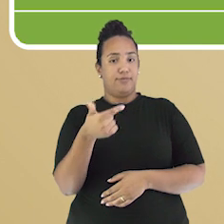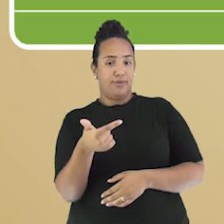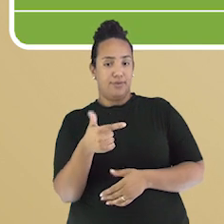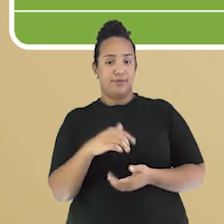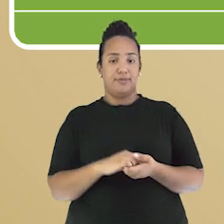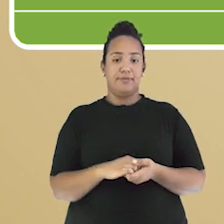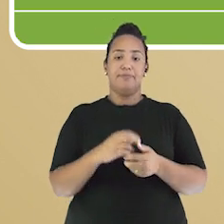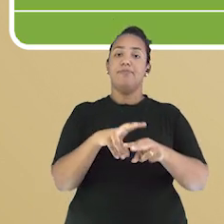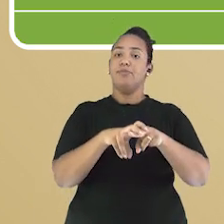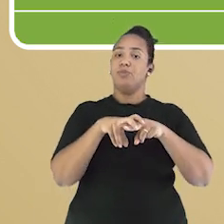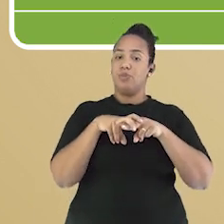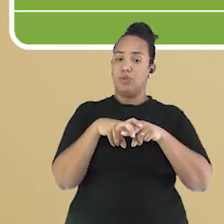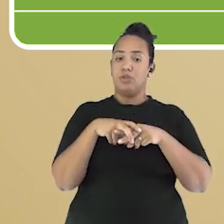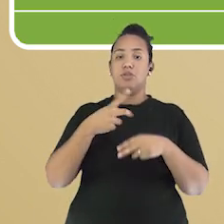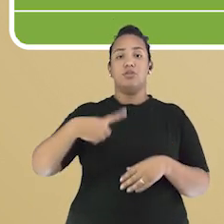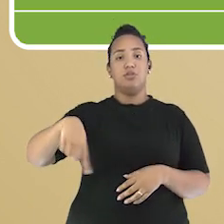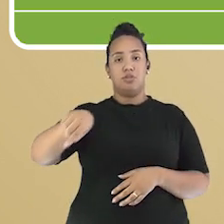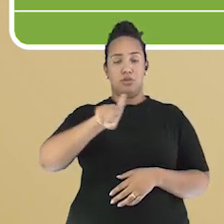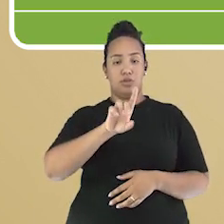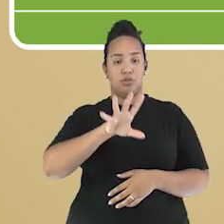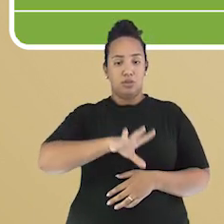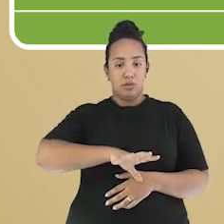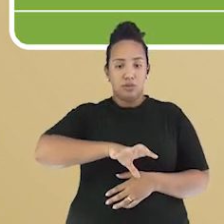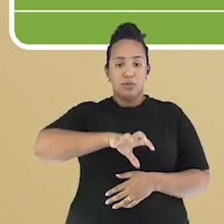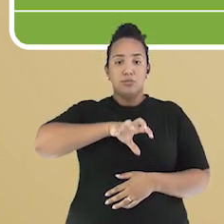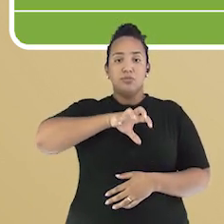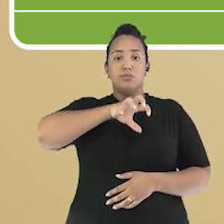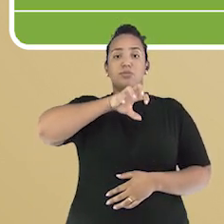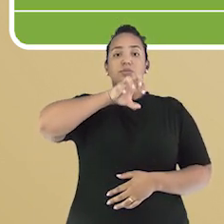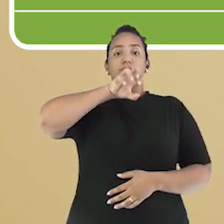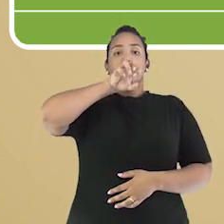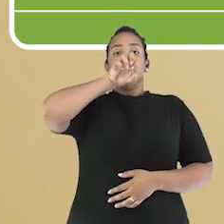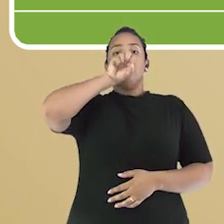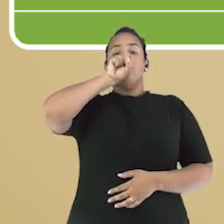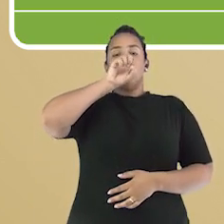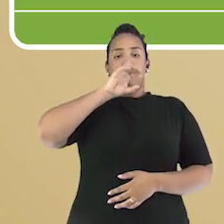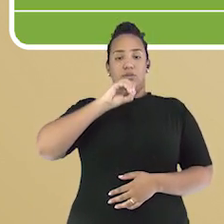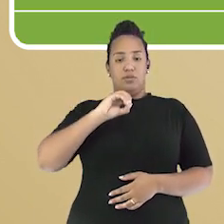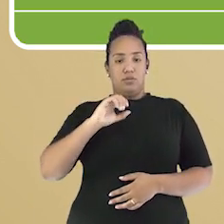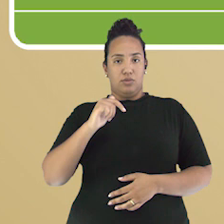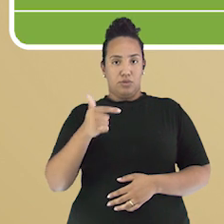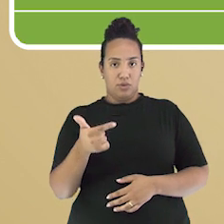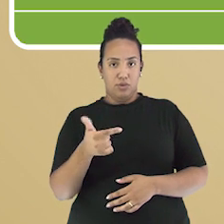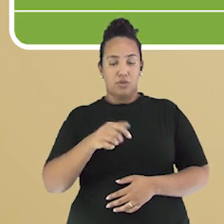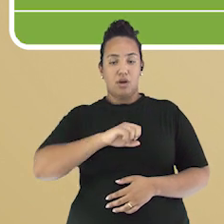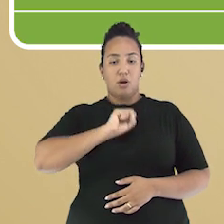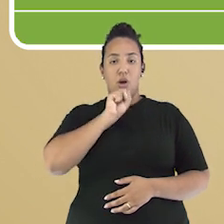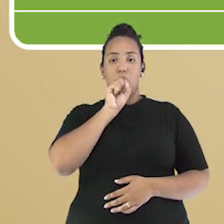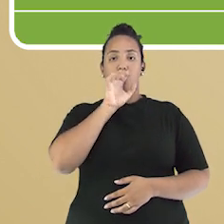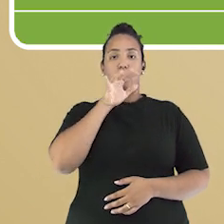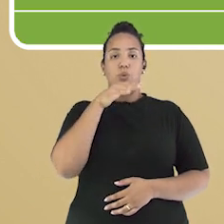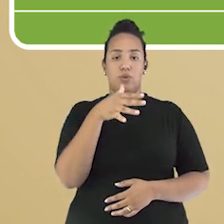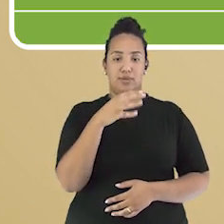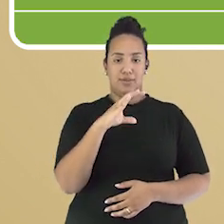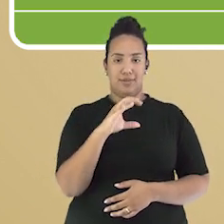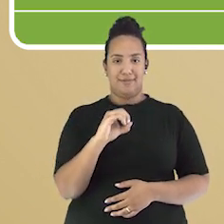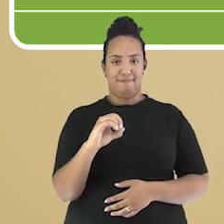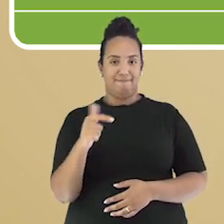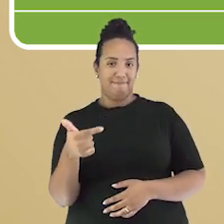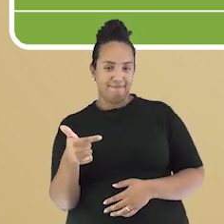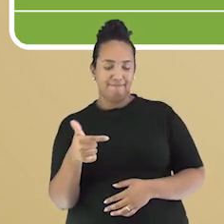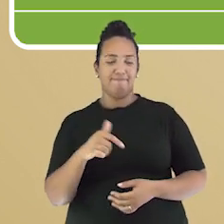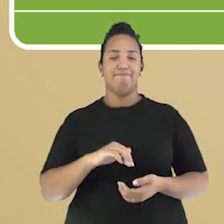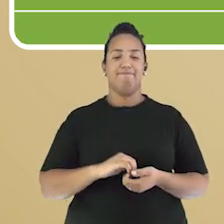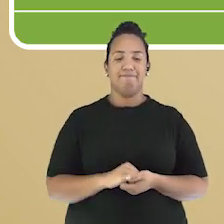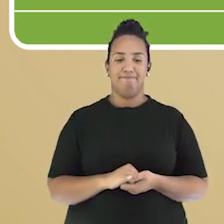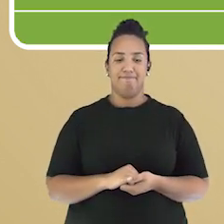tem aquela situação, né? Que a gente expiramos o gás oxigênio e eliminamos o gás